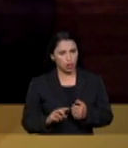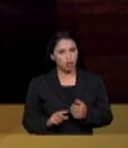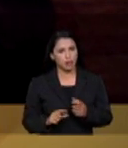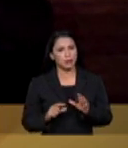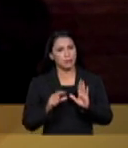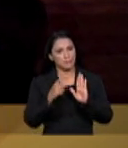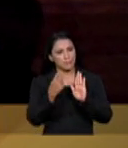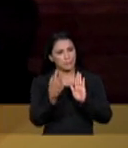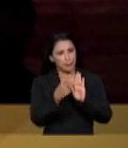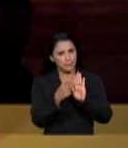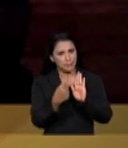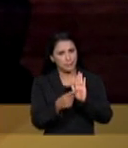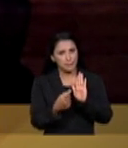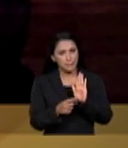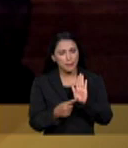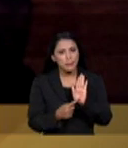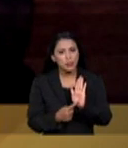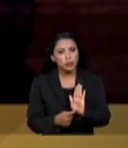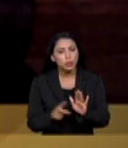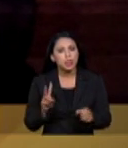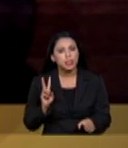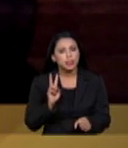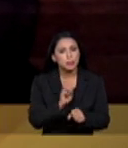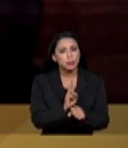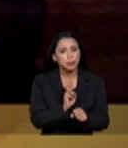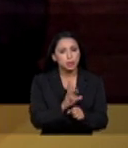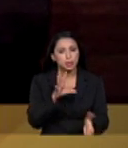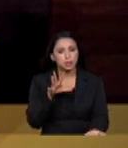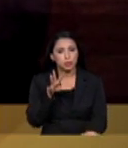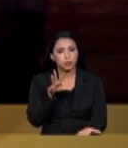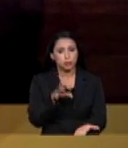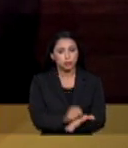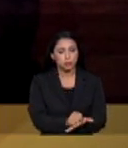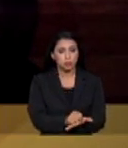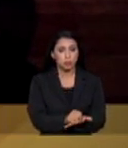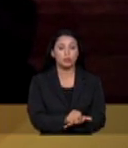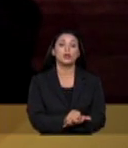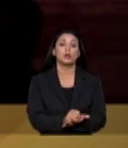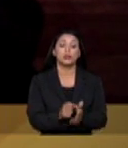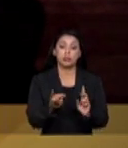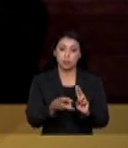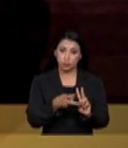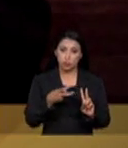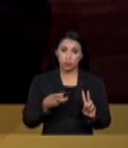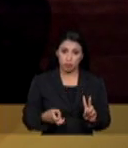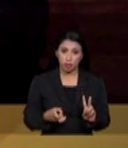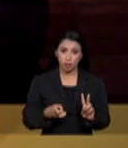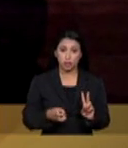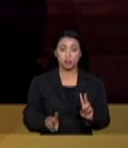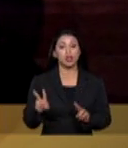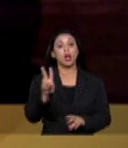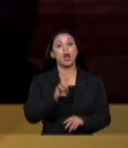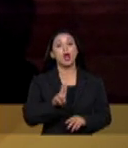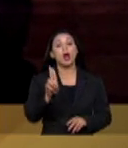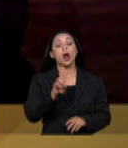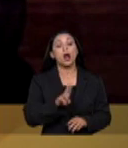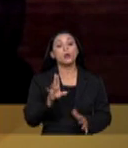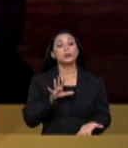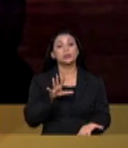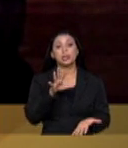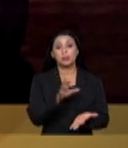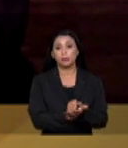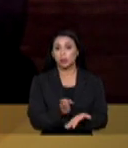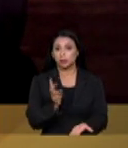dobramento da própria tutela possessória me refiro ao usufruto exclusivo e